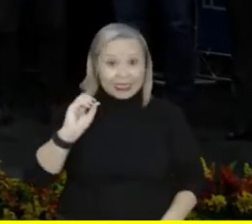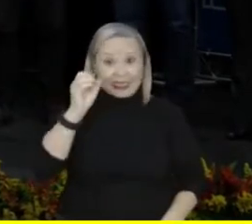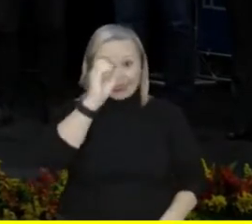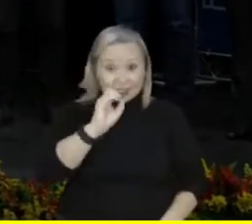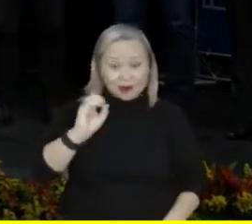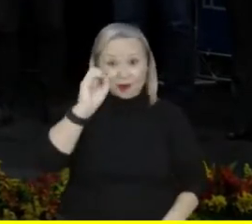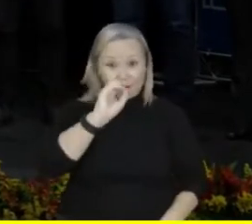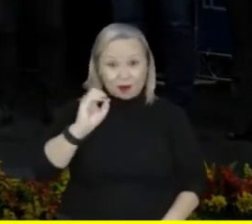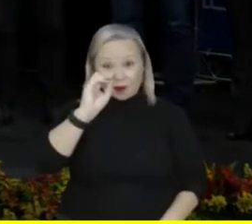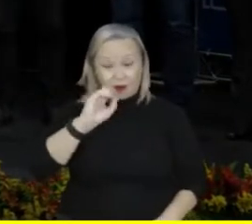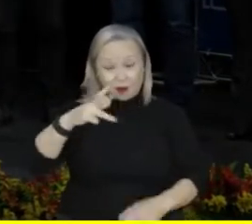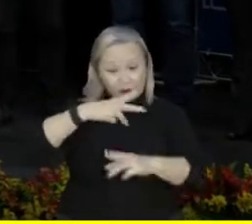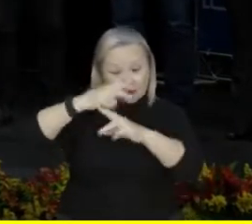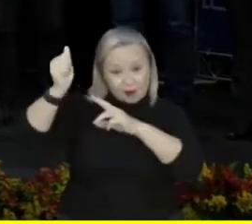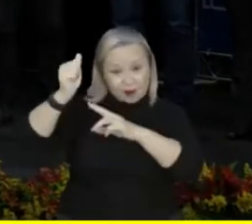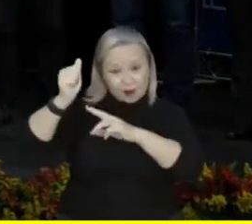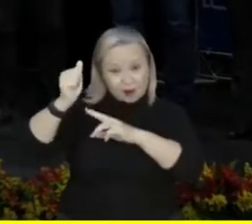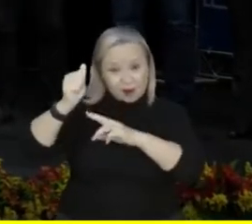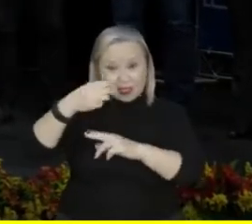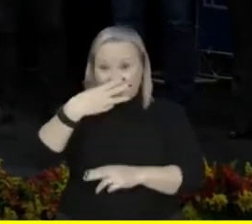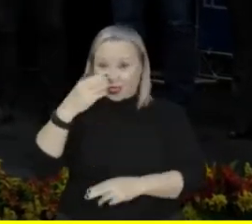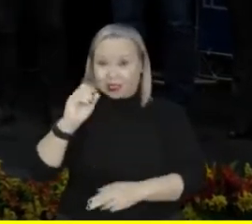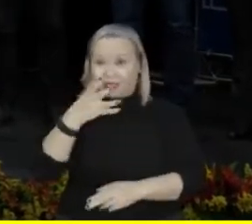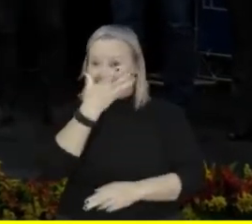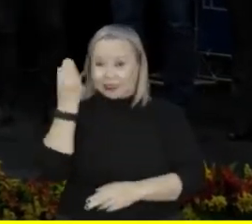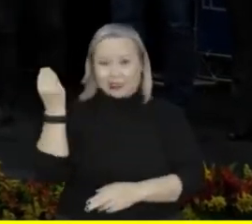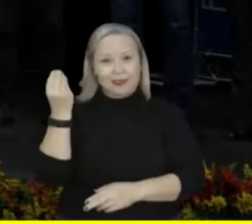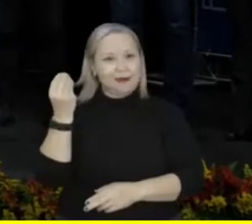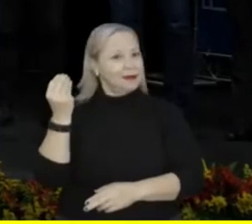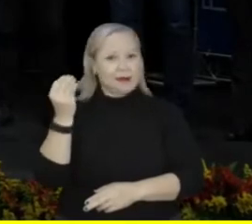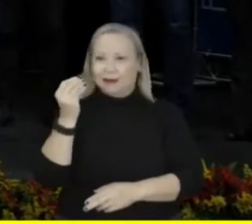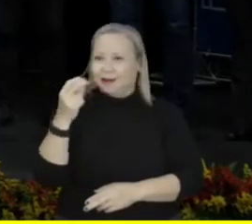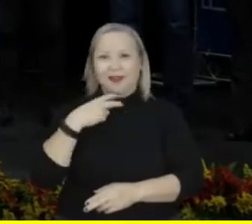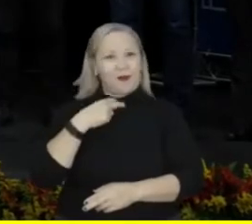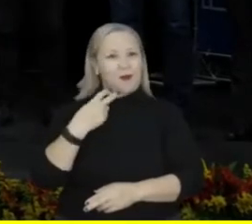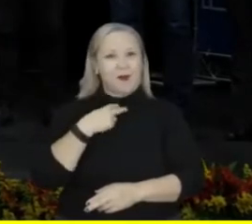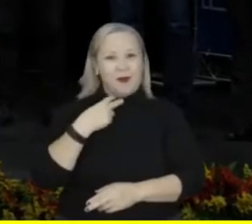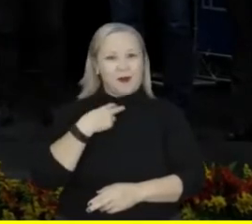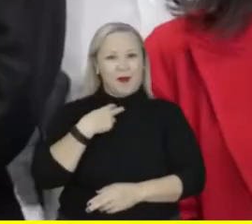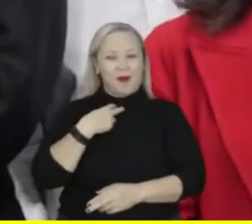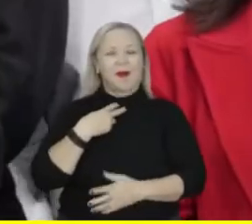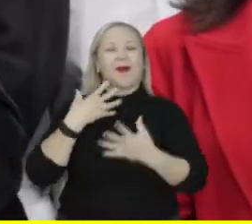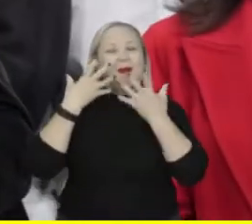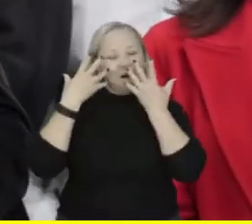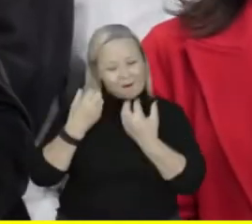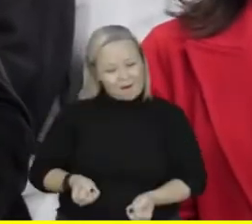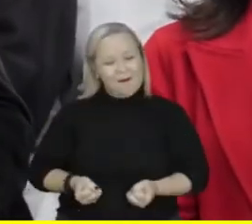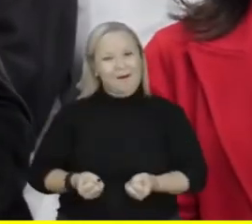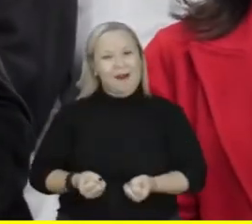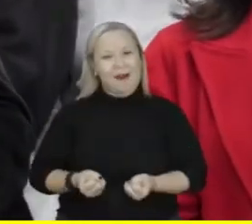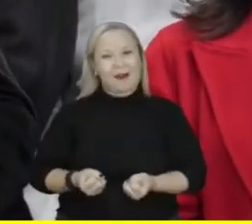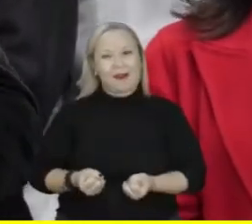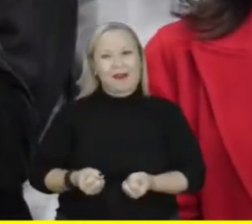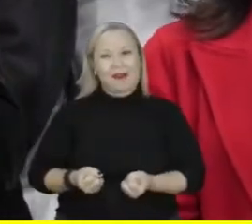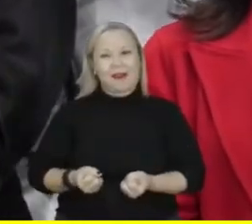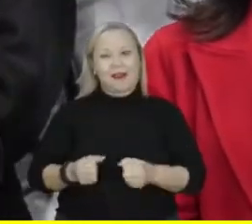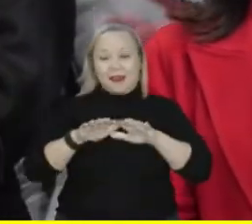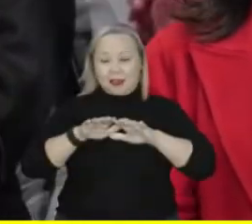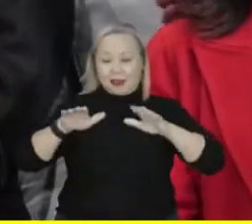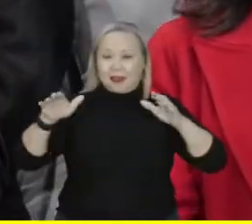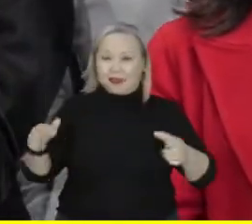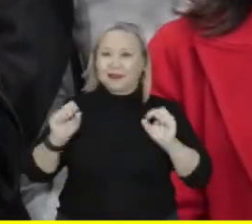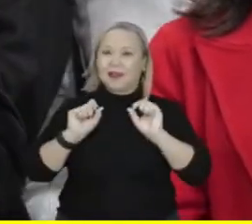30 ninguém esqueça dia 30 nós vamos sabe está em palco outra vez tá bem